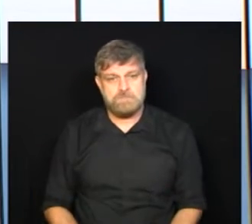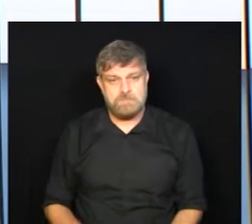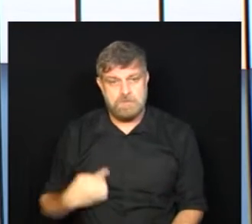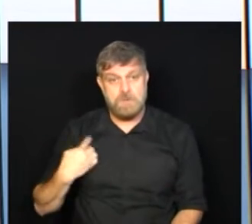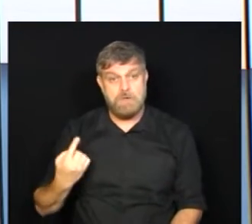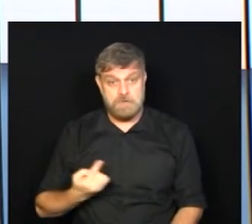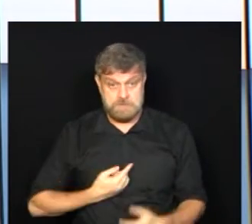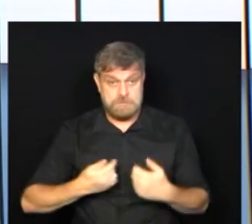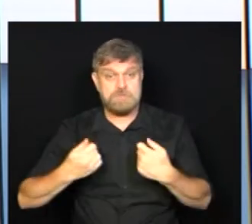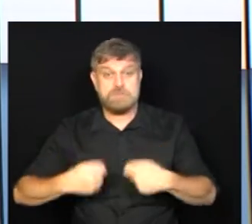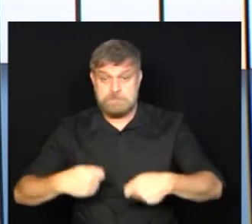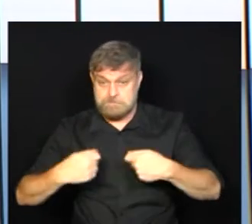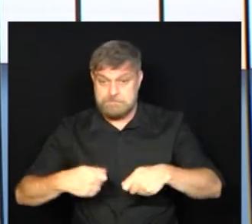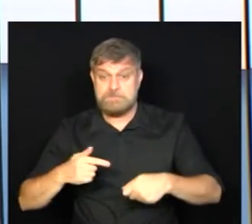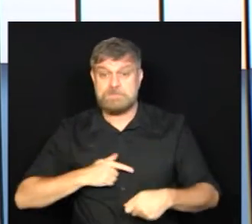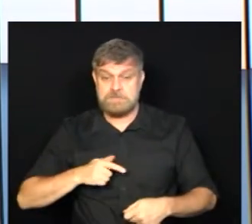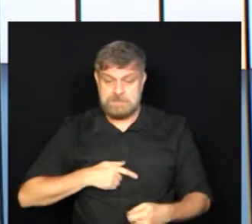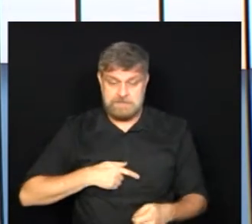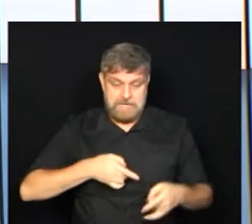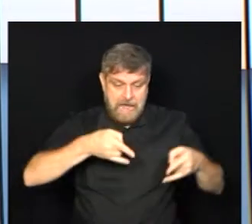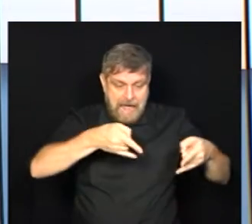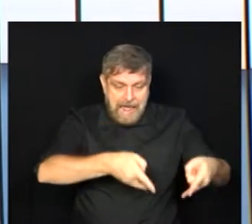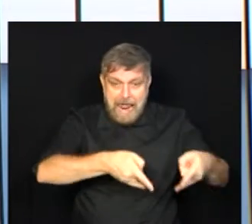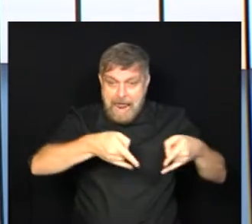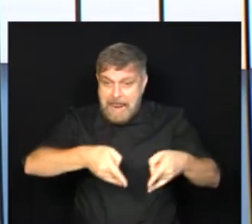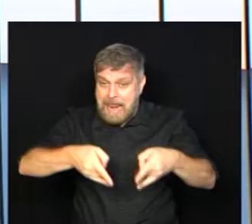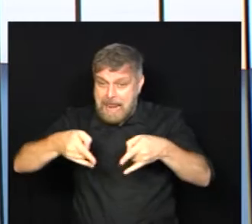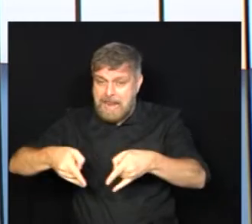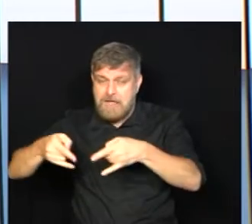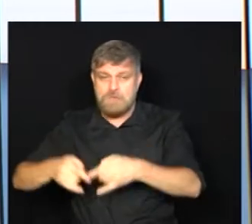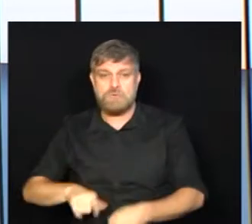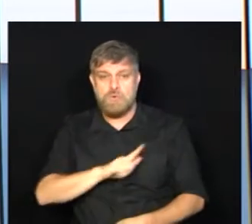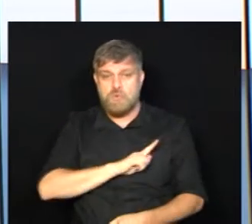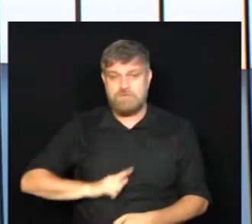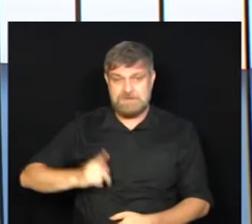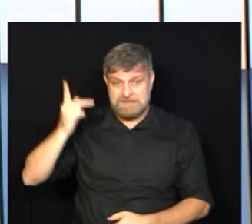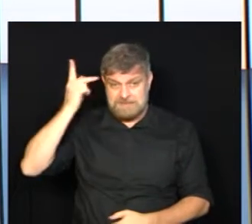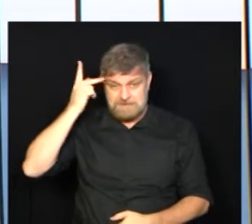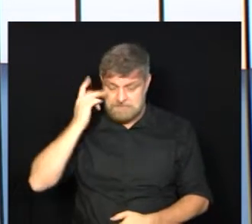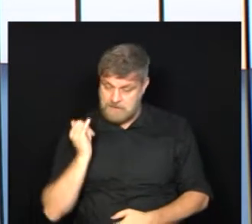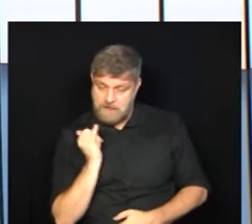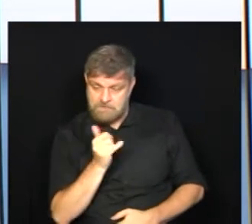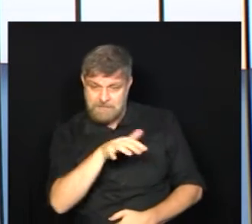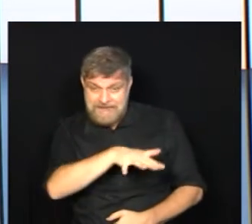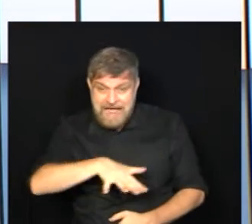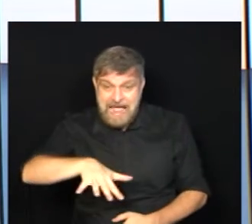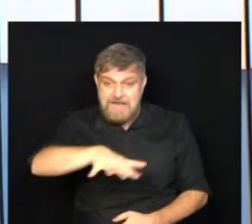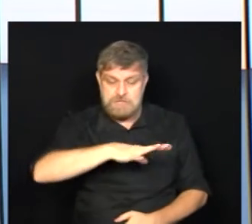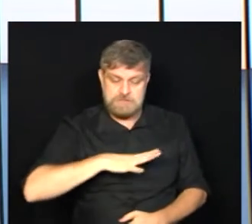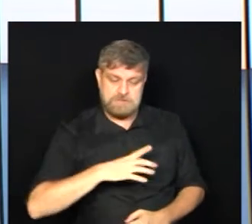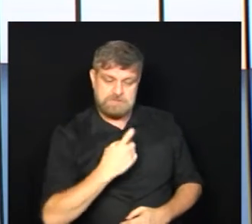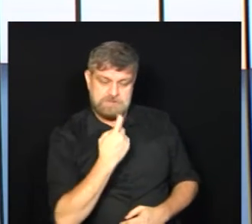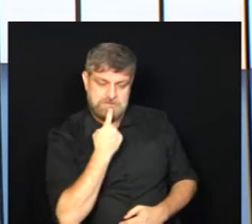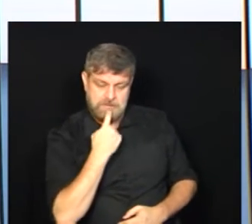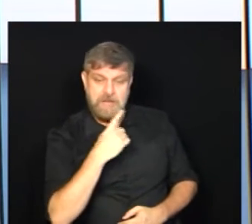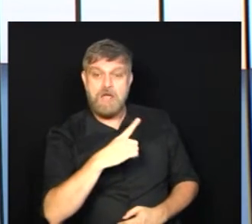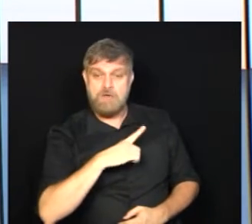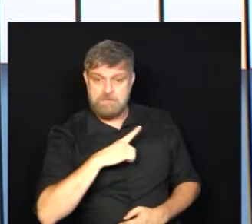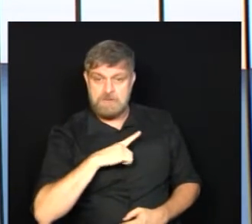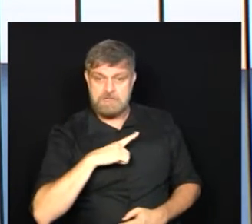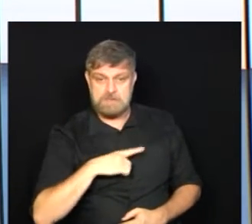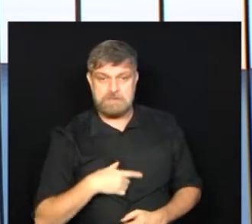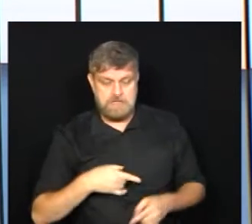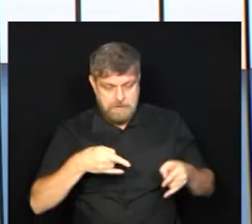ainda precisa de muitos leitos para atender o caso, o governo disse que na nossa região nós teremos aí o aumento